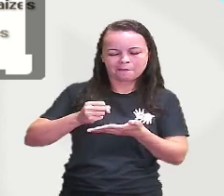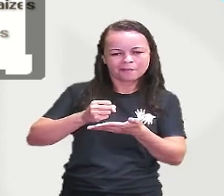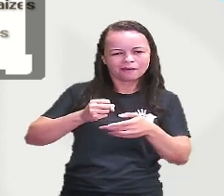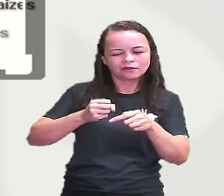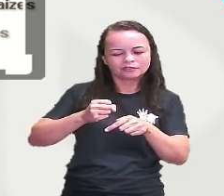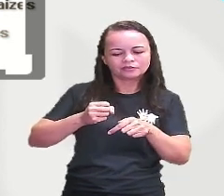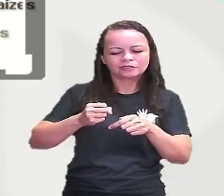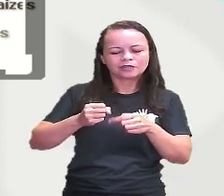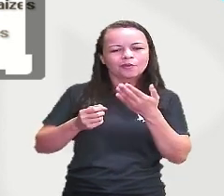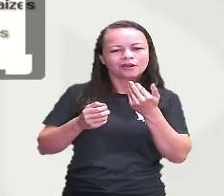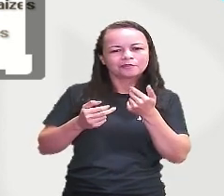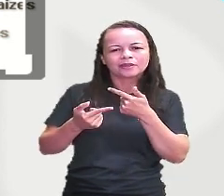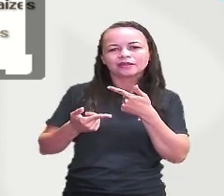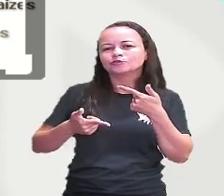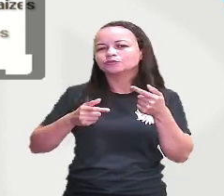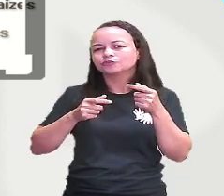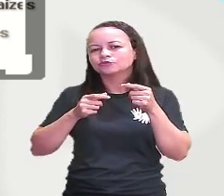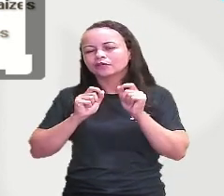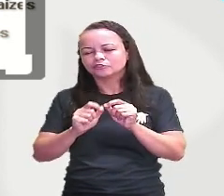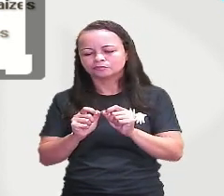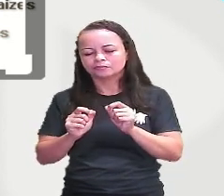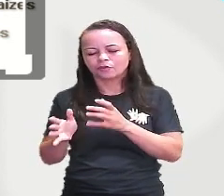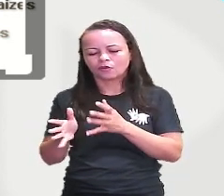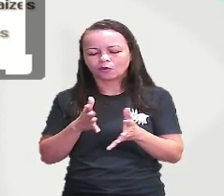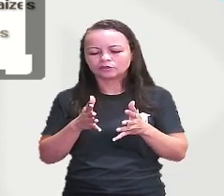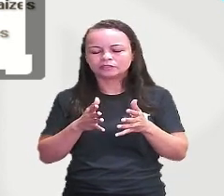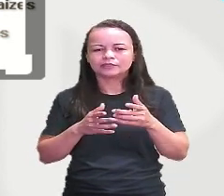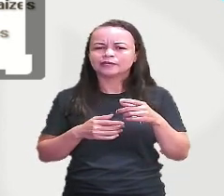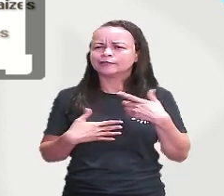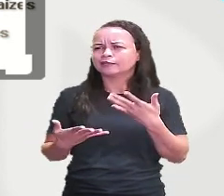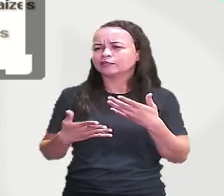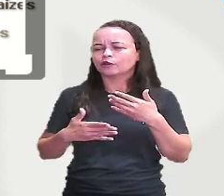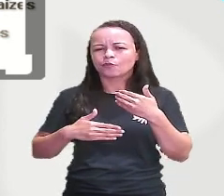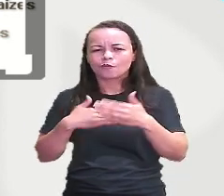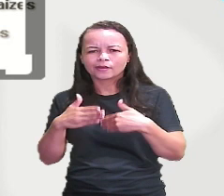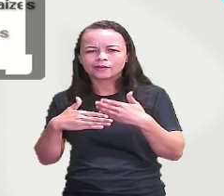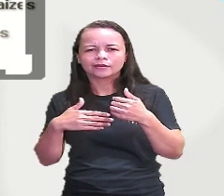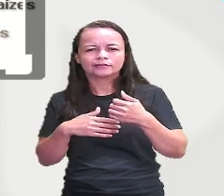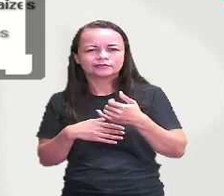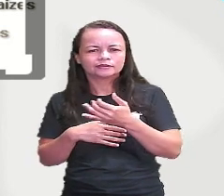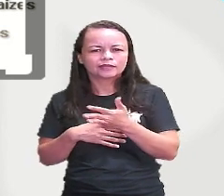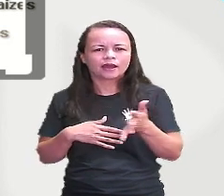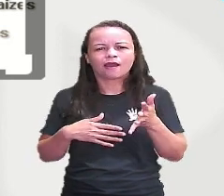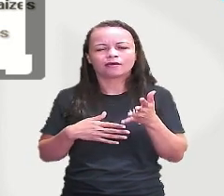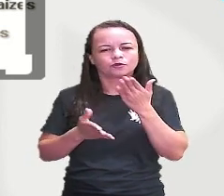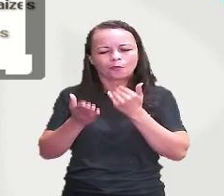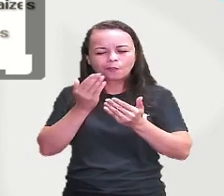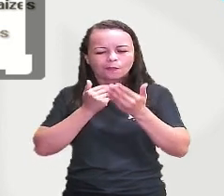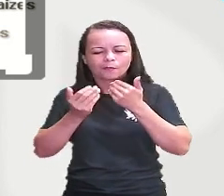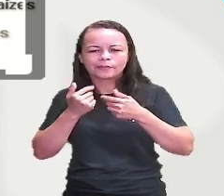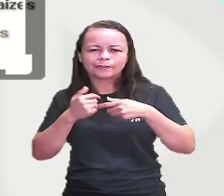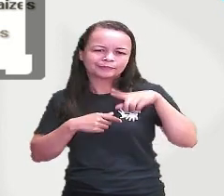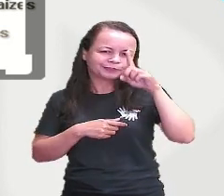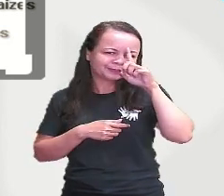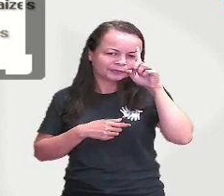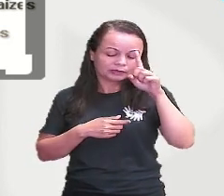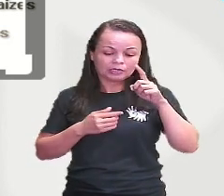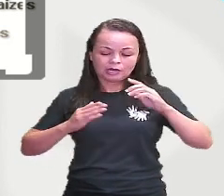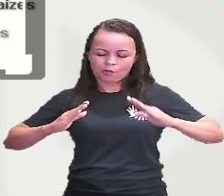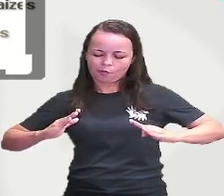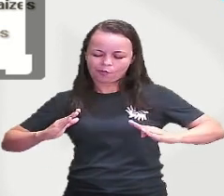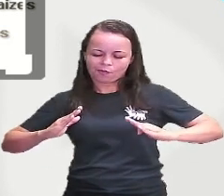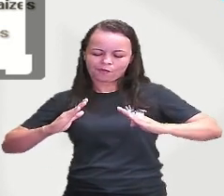aqueles alimentos que a gente geralmente consome numa maior quantidade. E conforme a gente vai